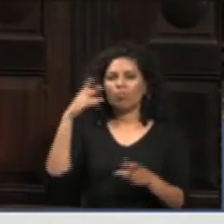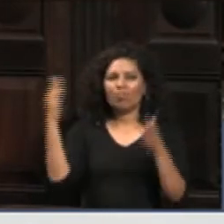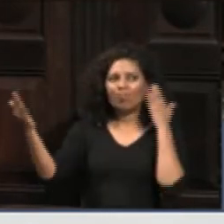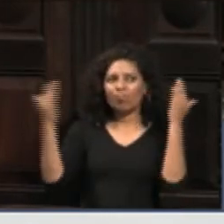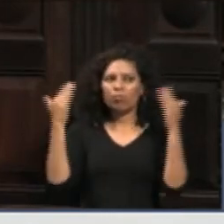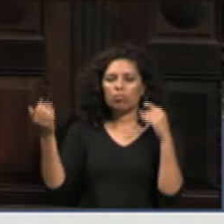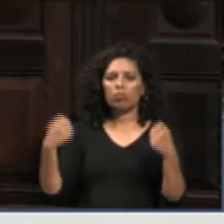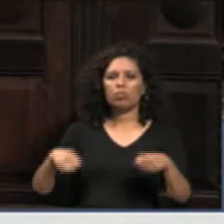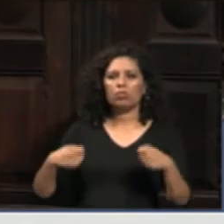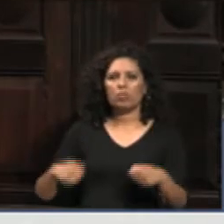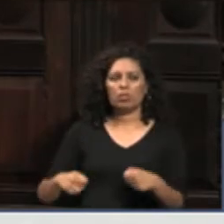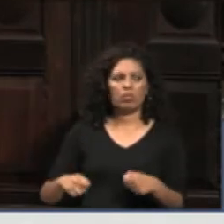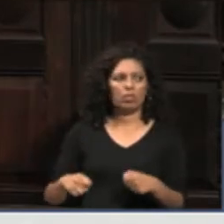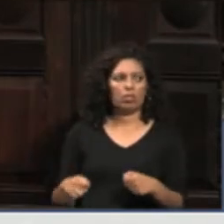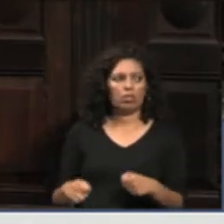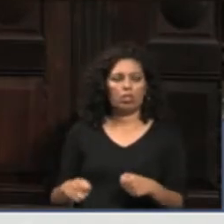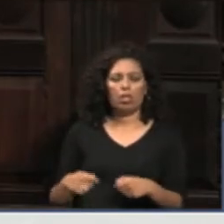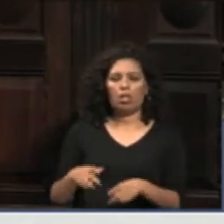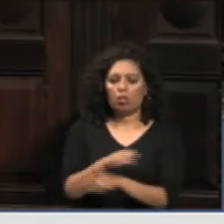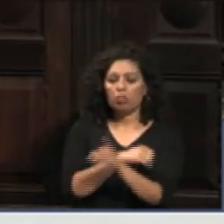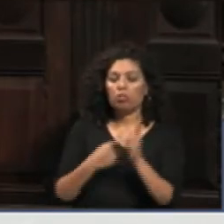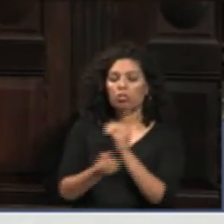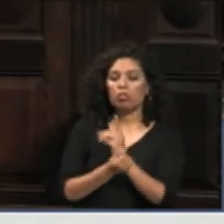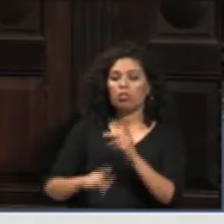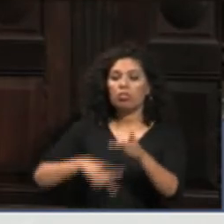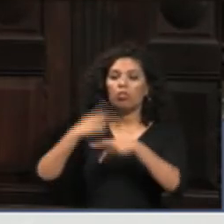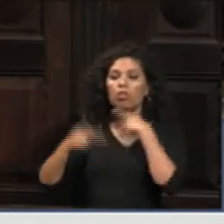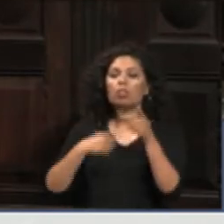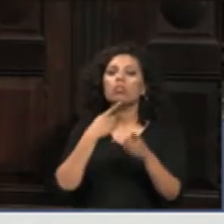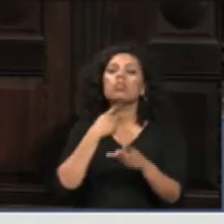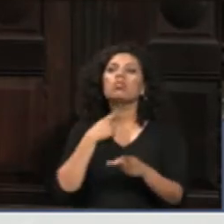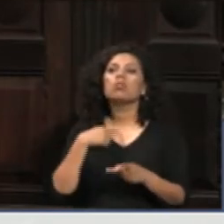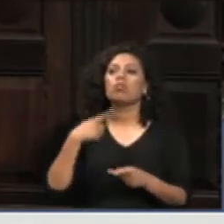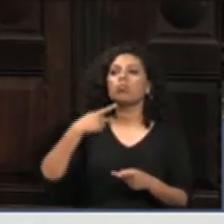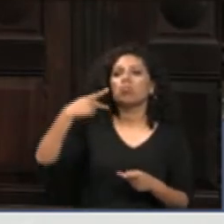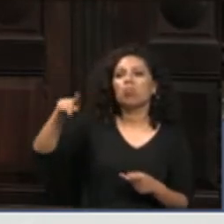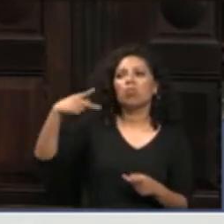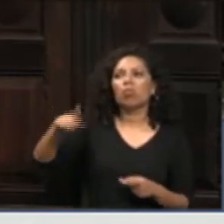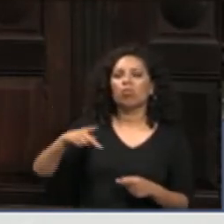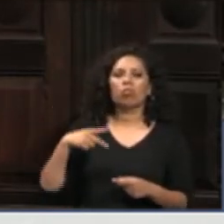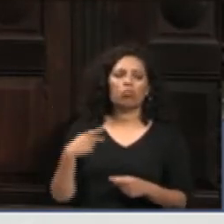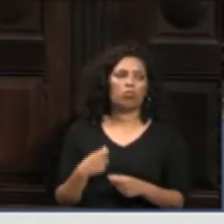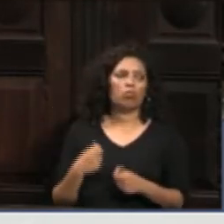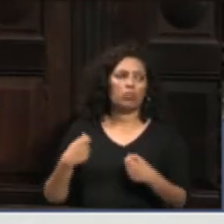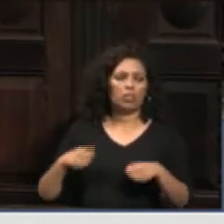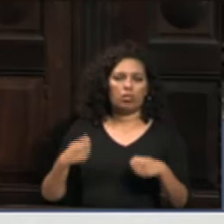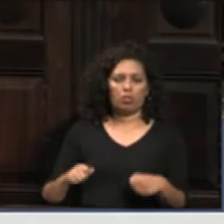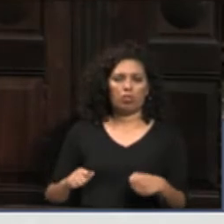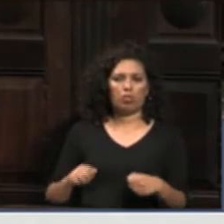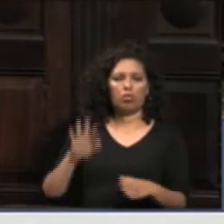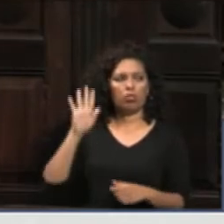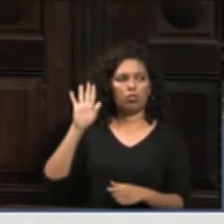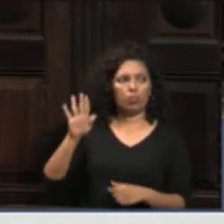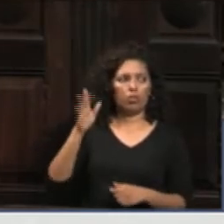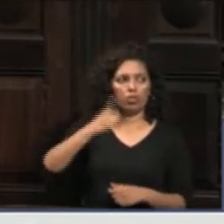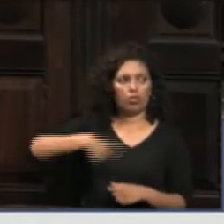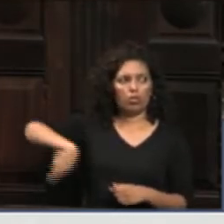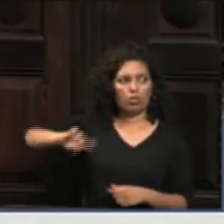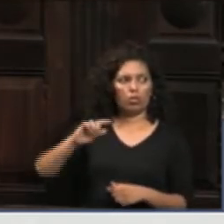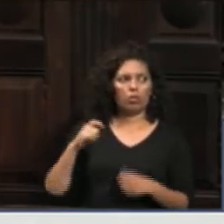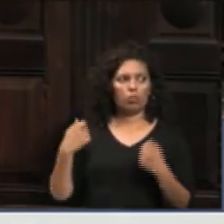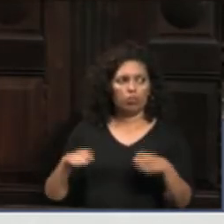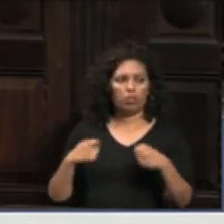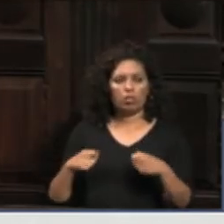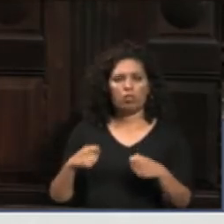a população se posicione. A gente entende já um encaminhamento aí, mas chegou o momento realmente de passar o nosso país a limpo